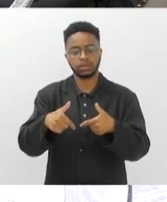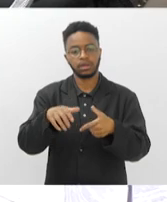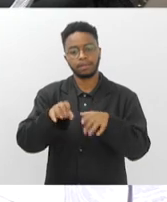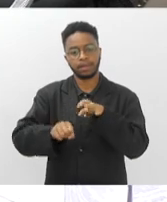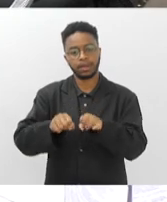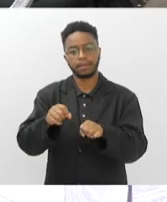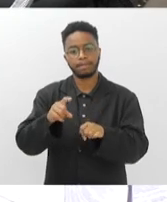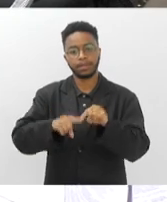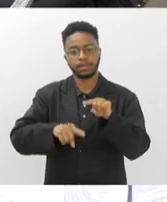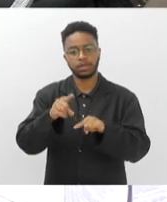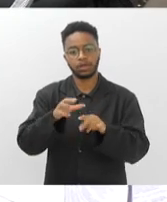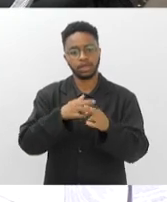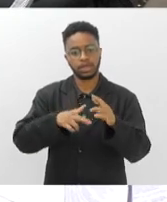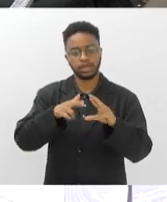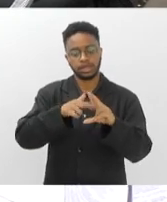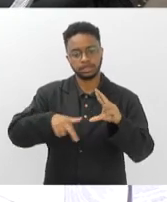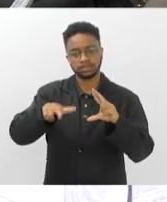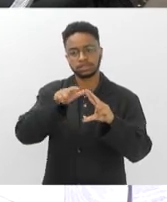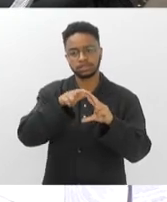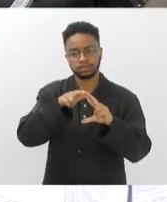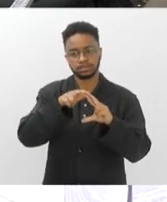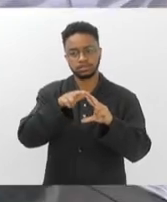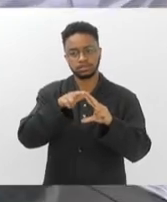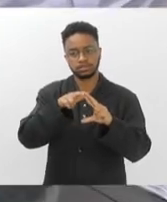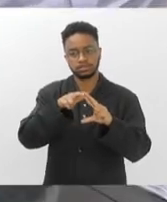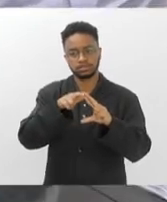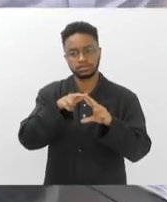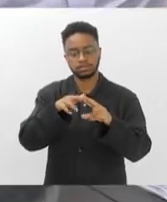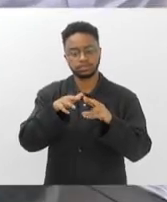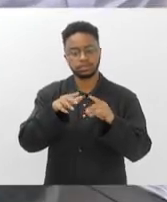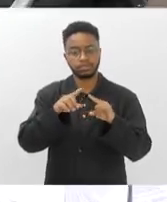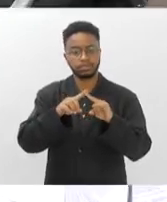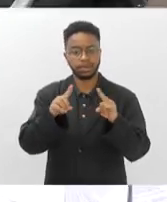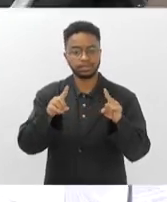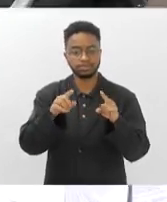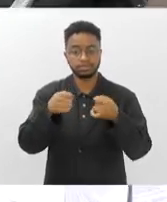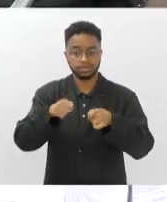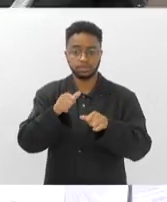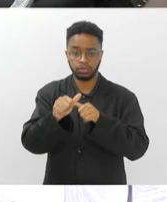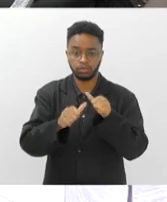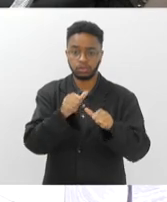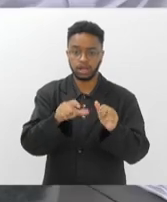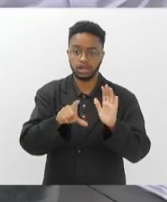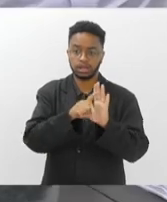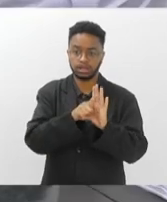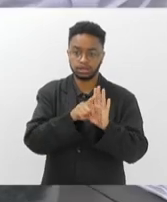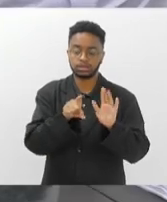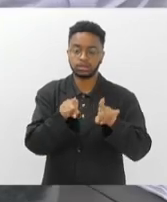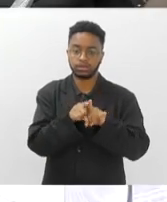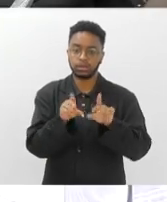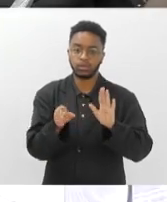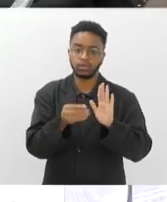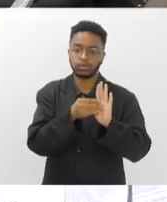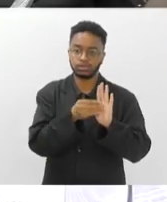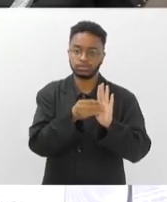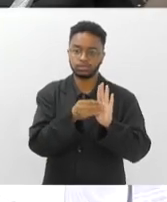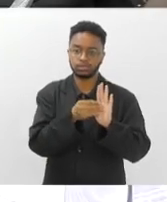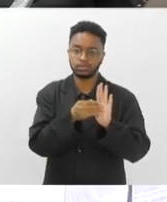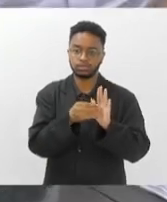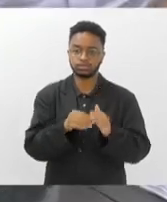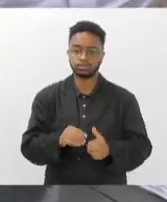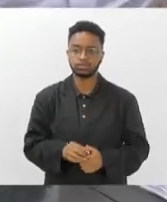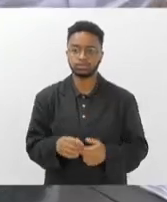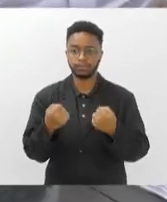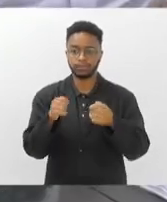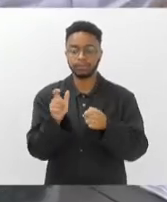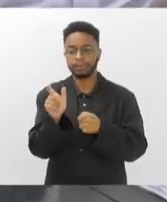materiais reciclados como beneficiários da lei. Tem razão. Altera a lei tal, então, incluindo... Deputado Amorim, podia ser o